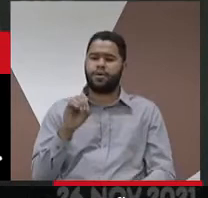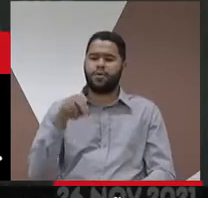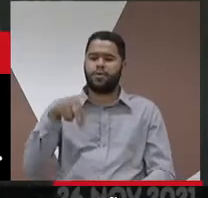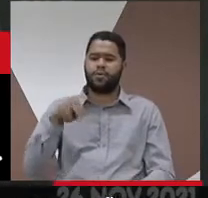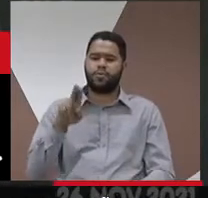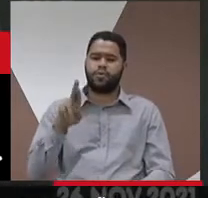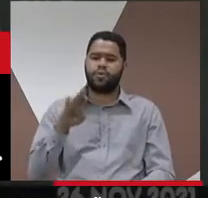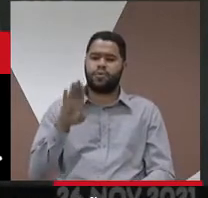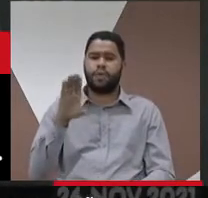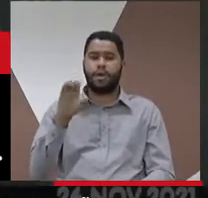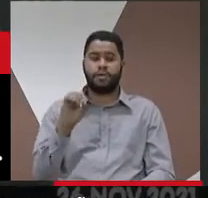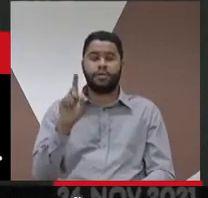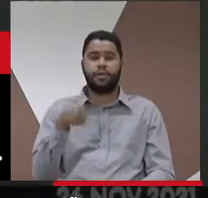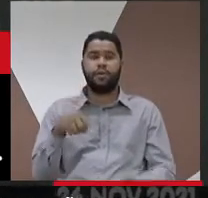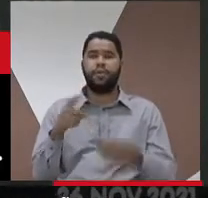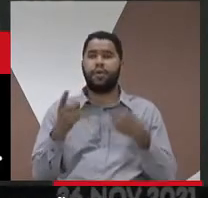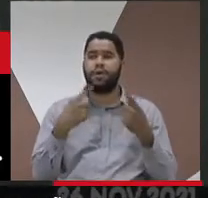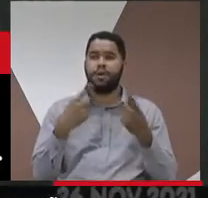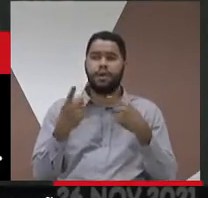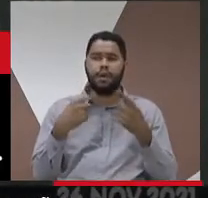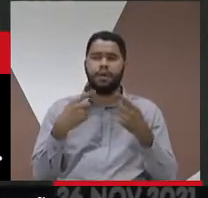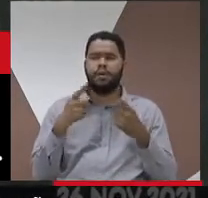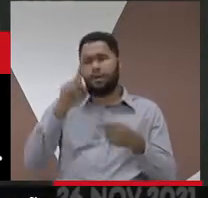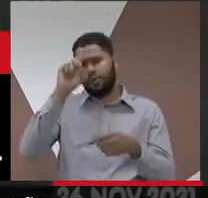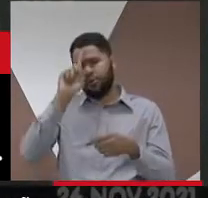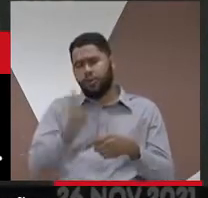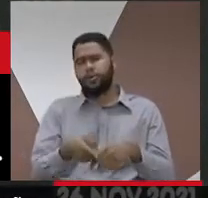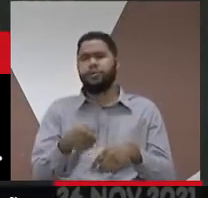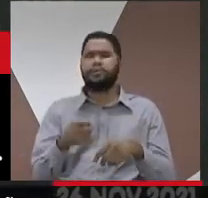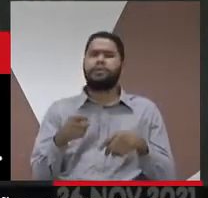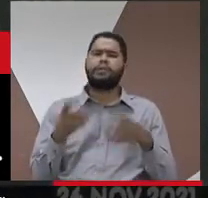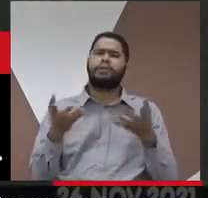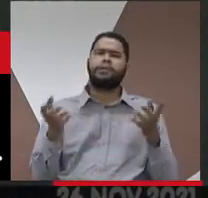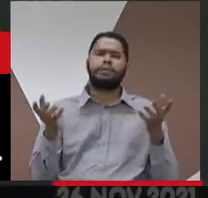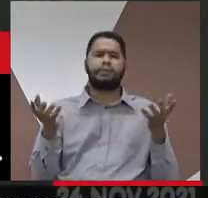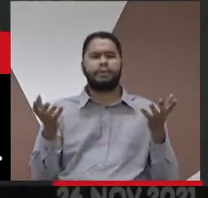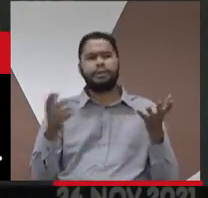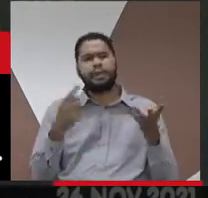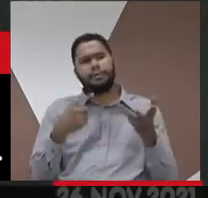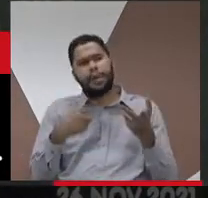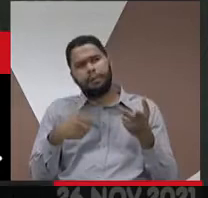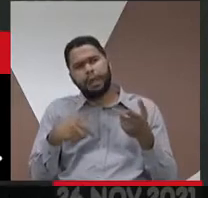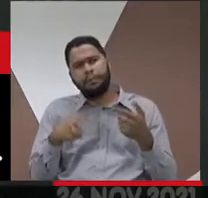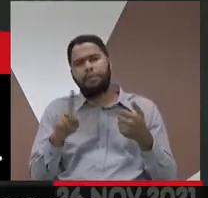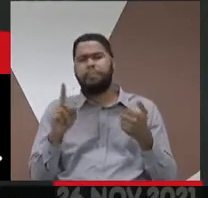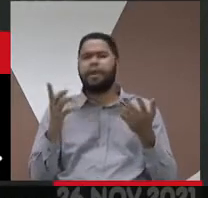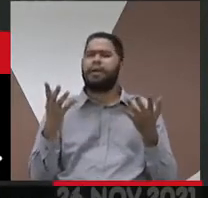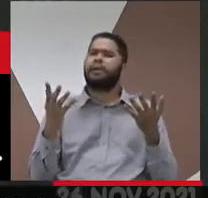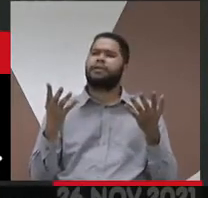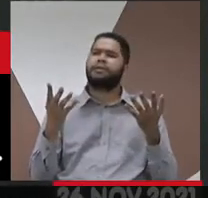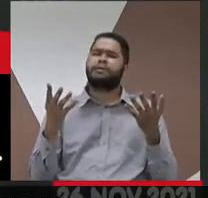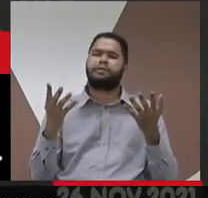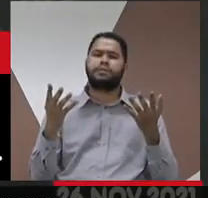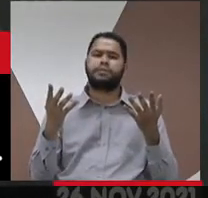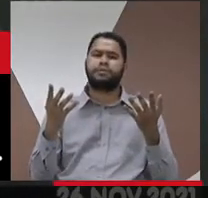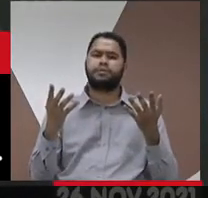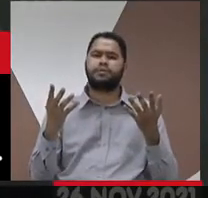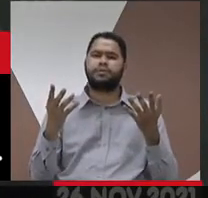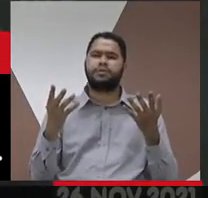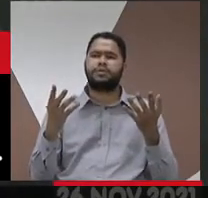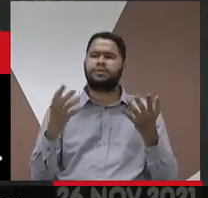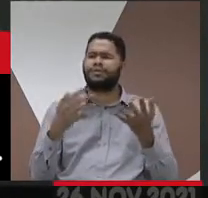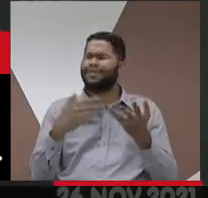famigerado rodoanel é obra eleitoreira, autoritária, ecocida, hidrocida, cavalo de Troia, dragão